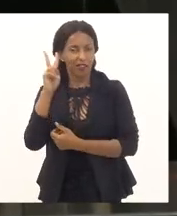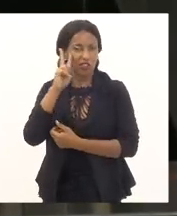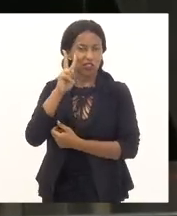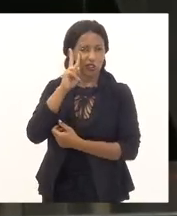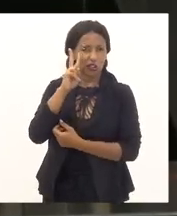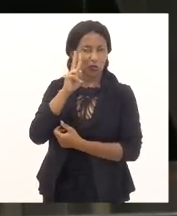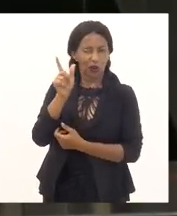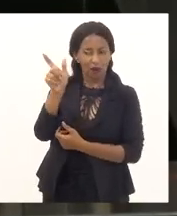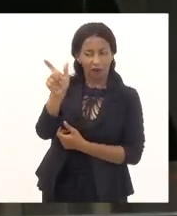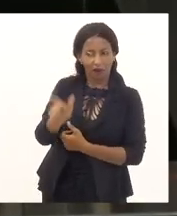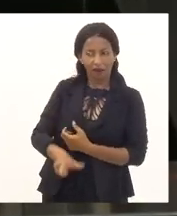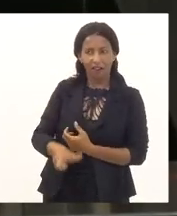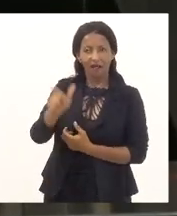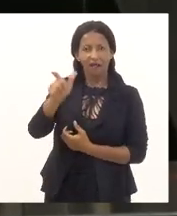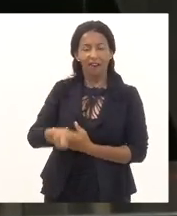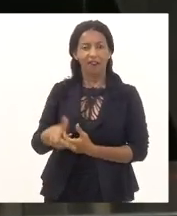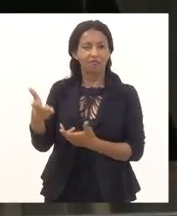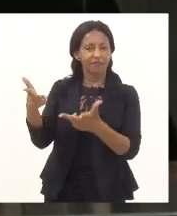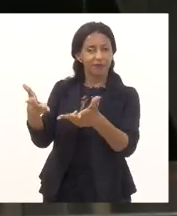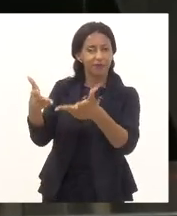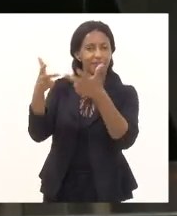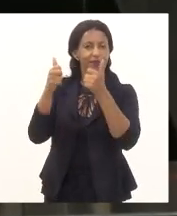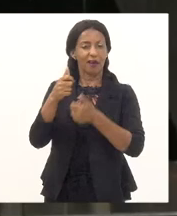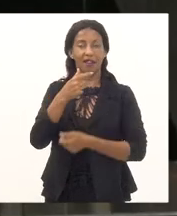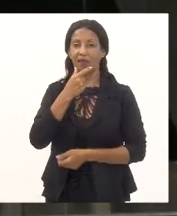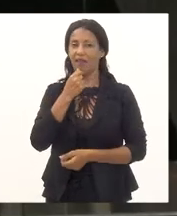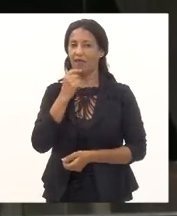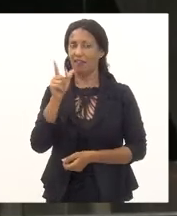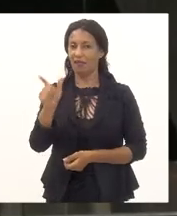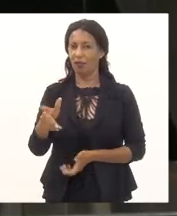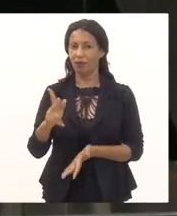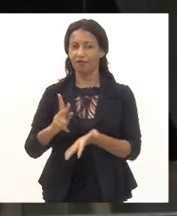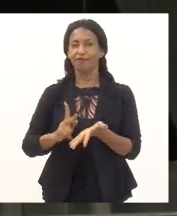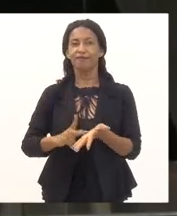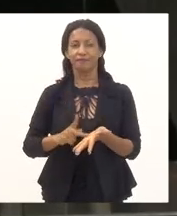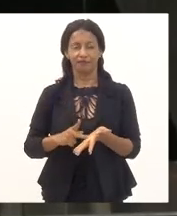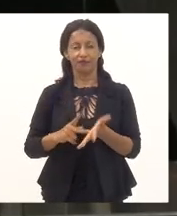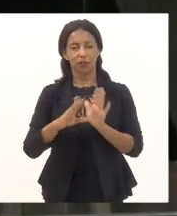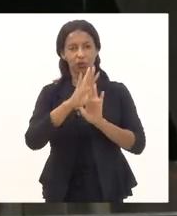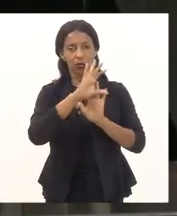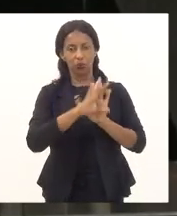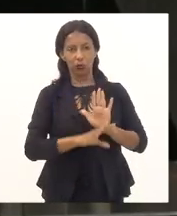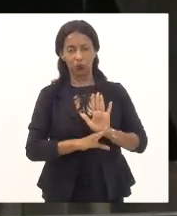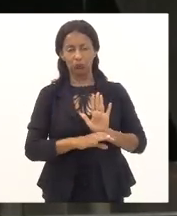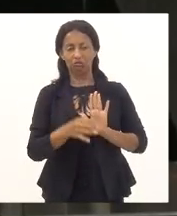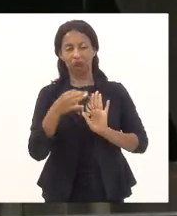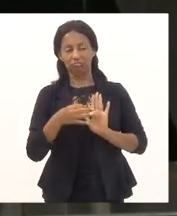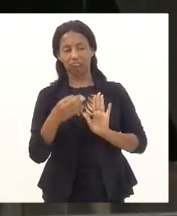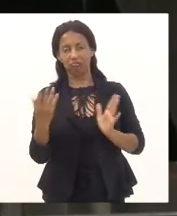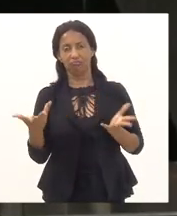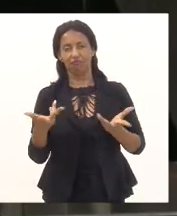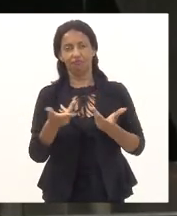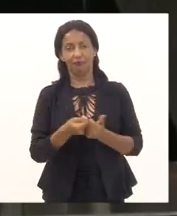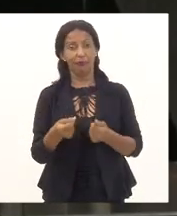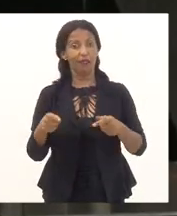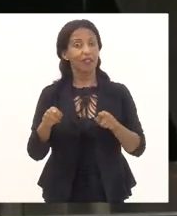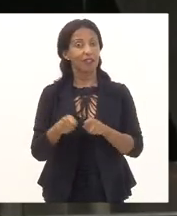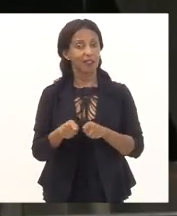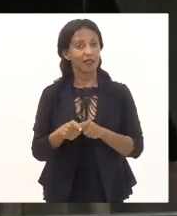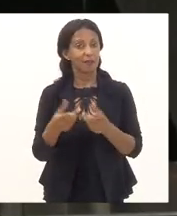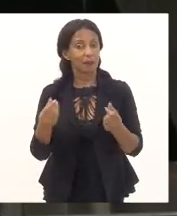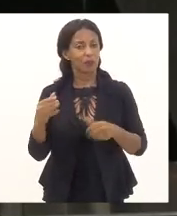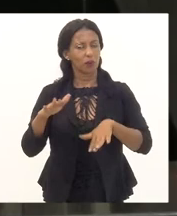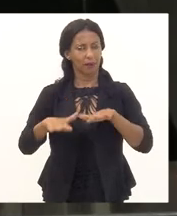André Mendonça, a gente percebe que é um homem realmente de um currículo espetacular e também